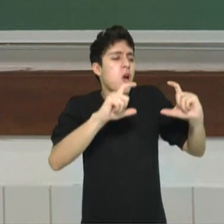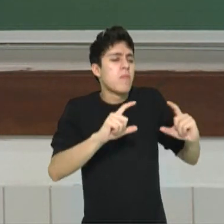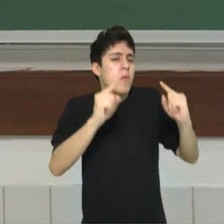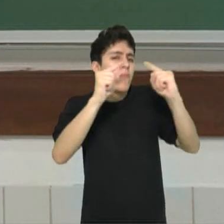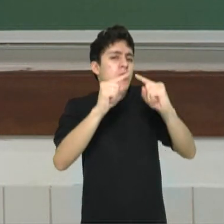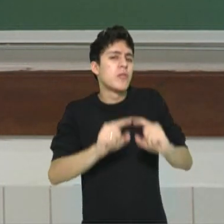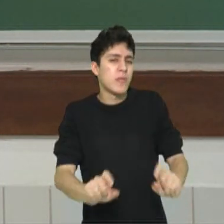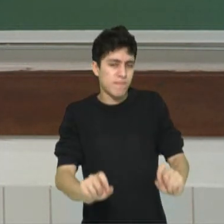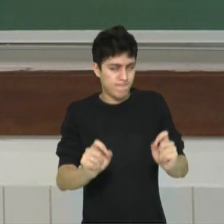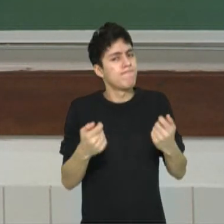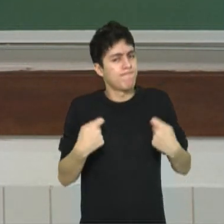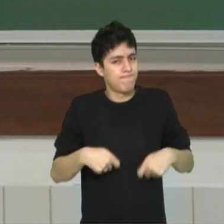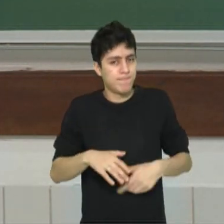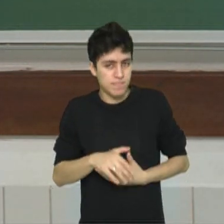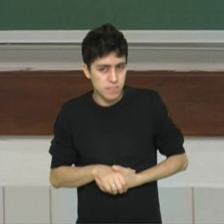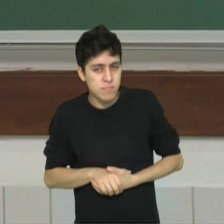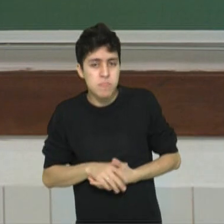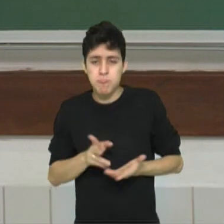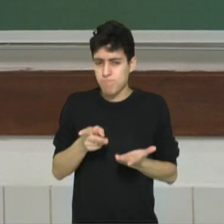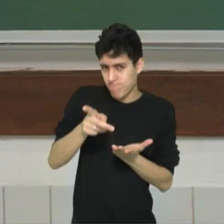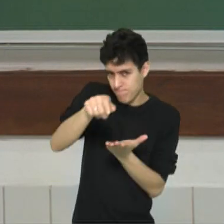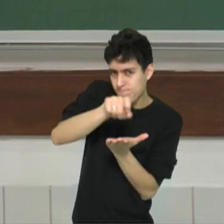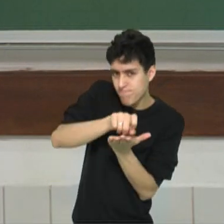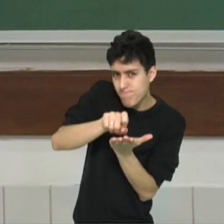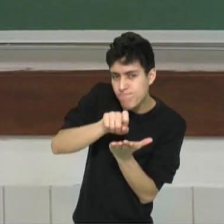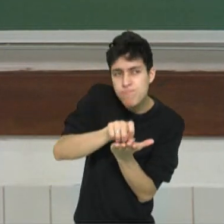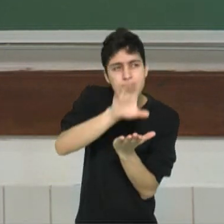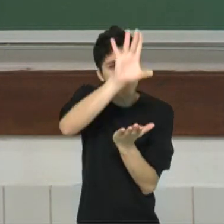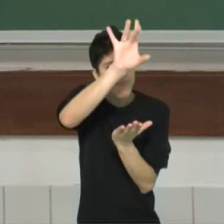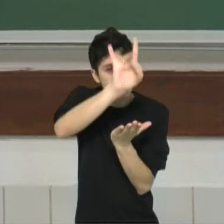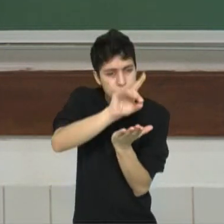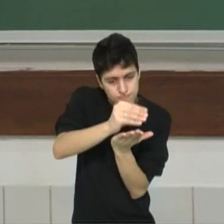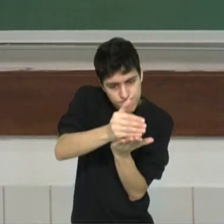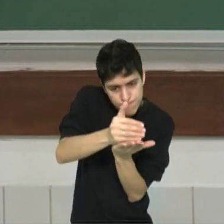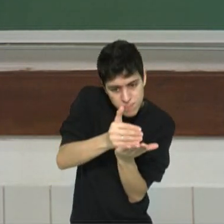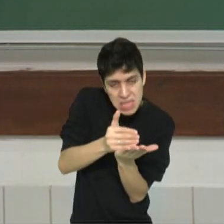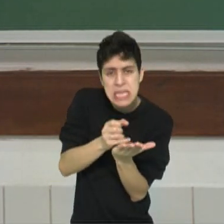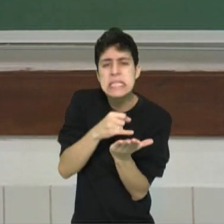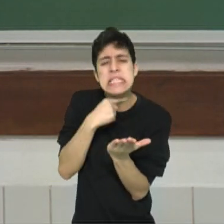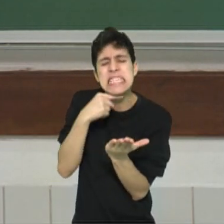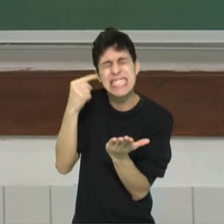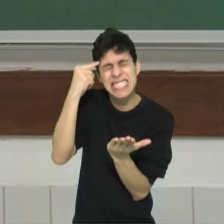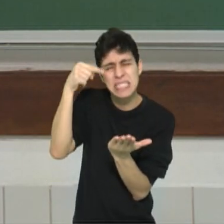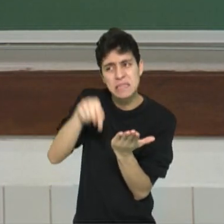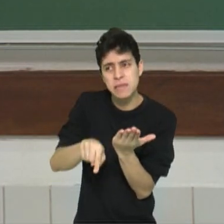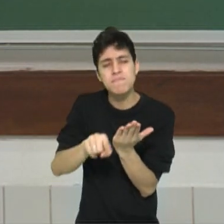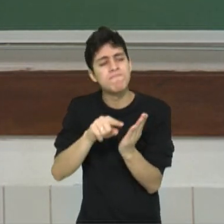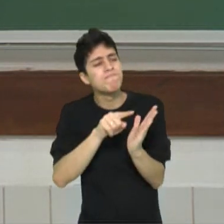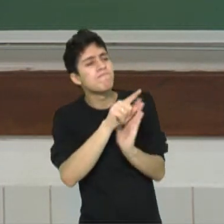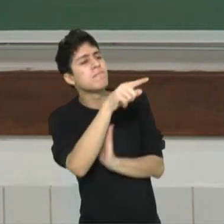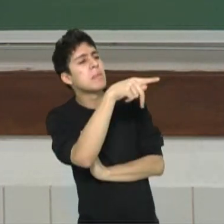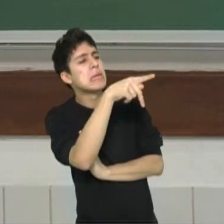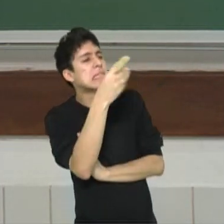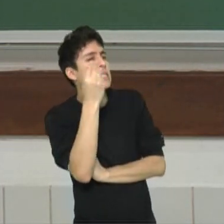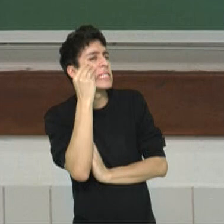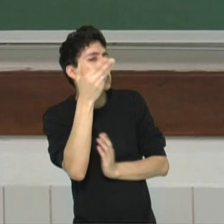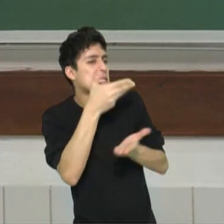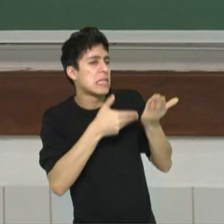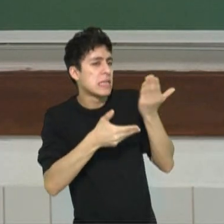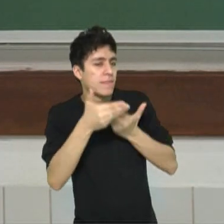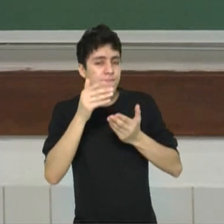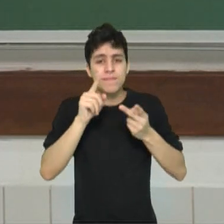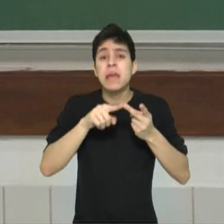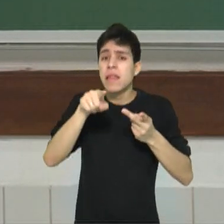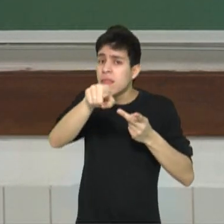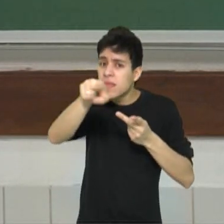mantenha suas anotações em dia. Se você não entendeu algum exercício, né, interaja com seu professor, com a sua professora, tente refazer, tente